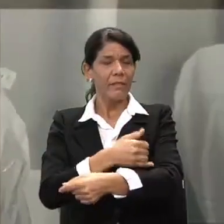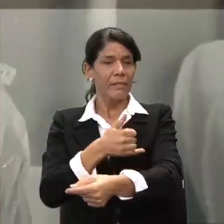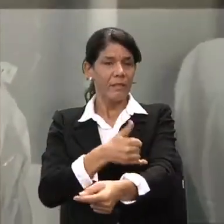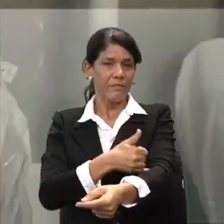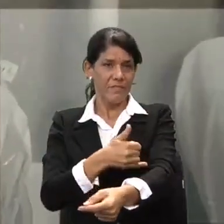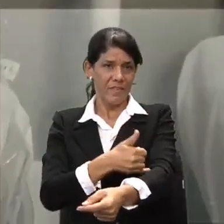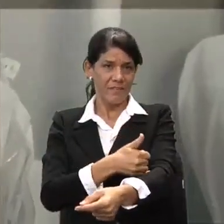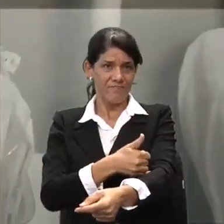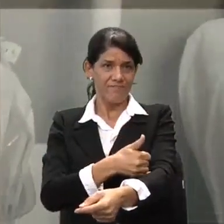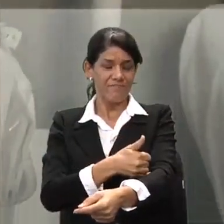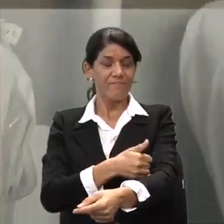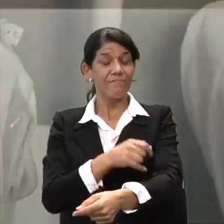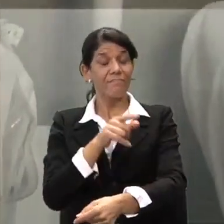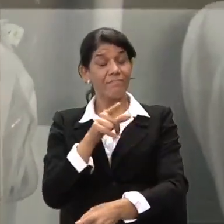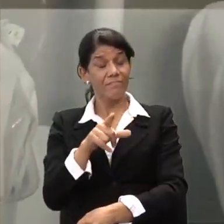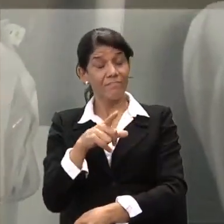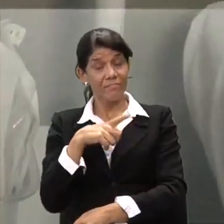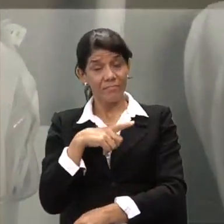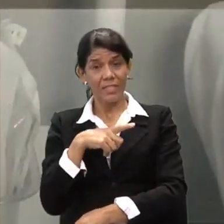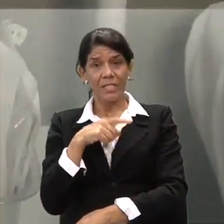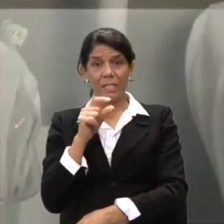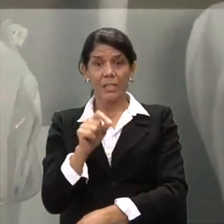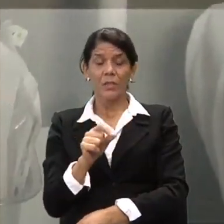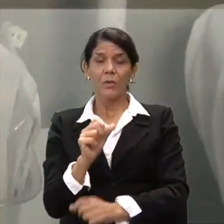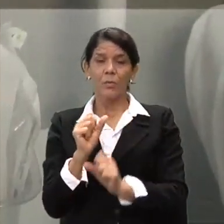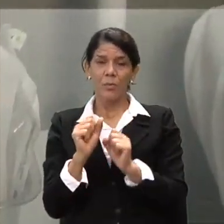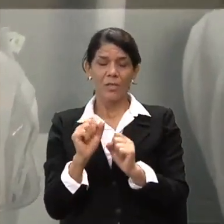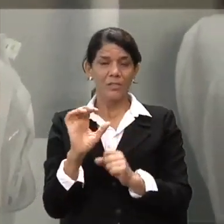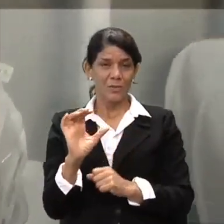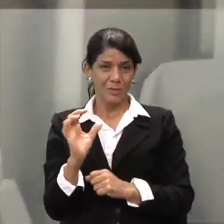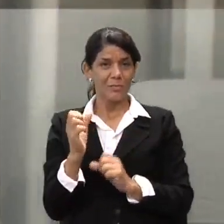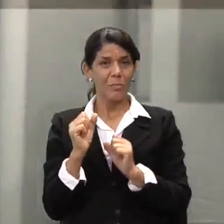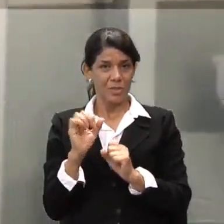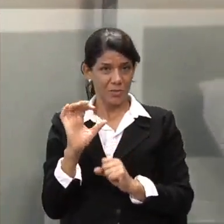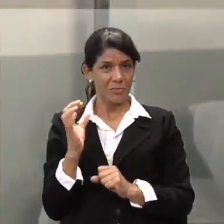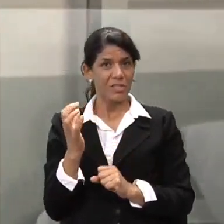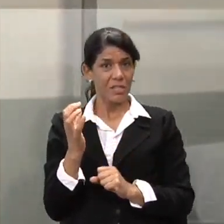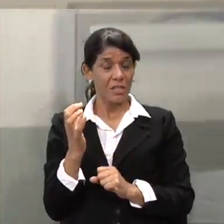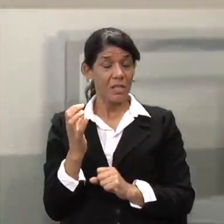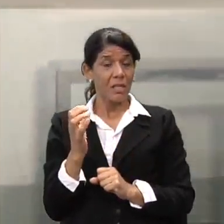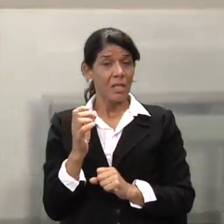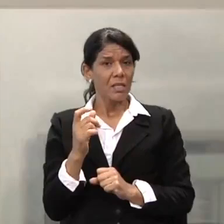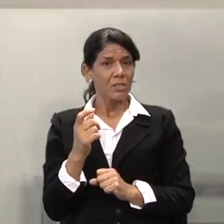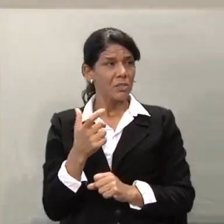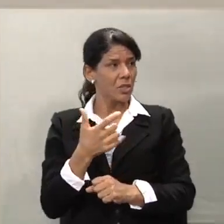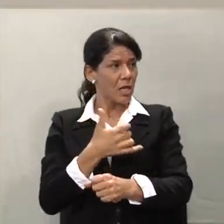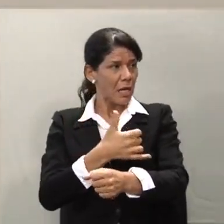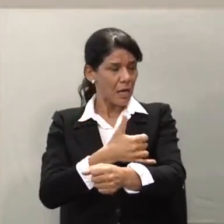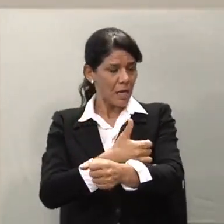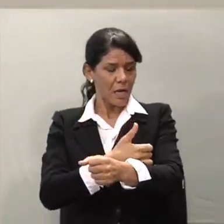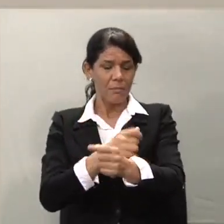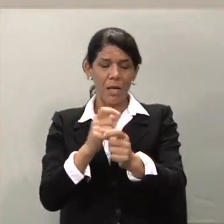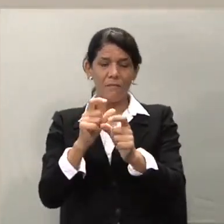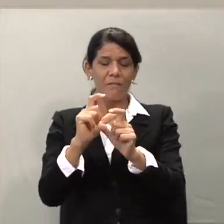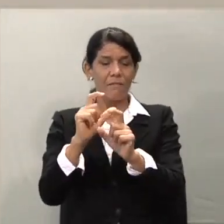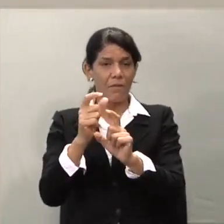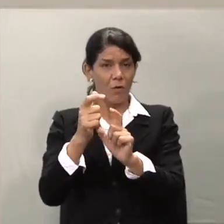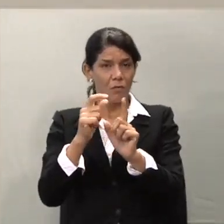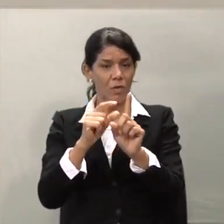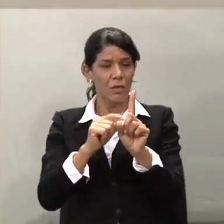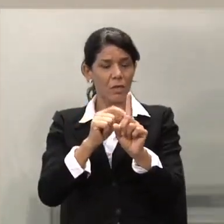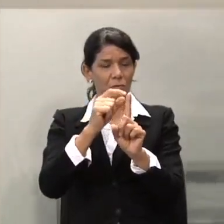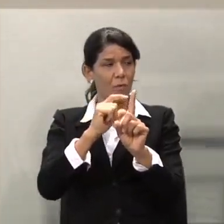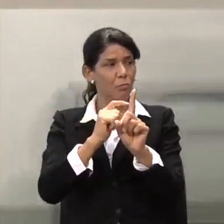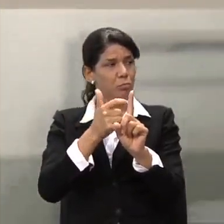desse paciente. E isso, de hipótese alguma, pode acontecer, tá? Então, nós vamos abrir a válvula